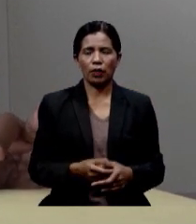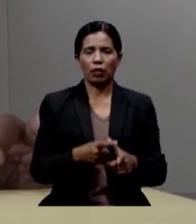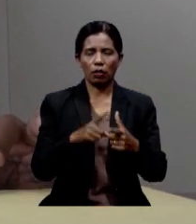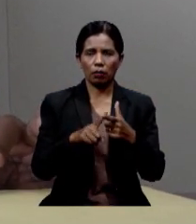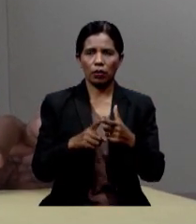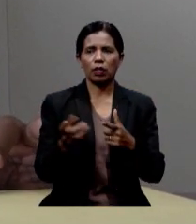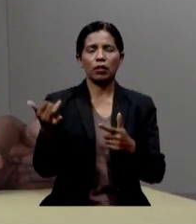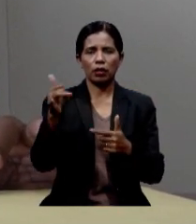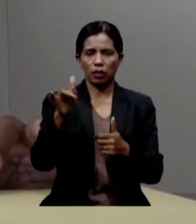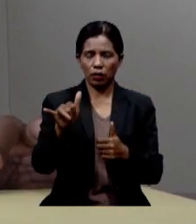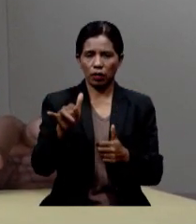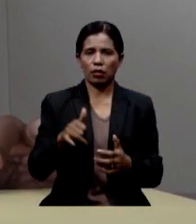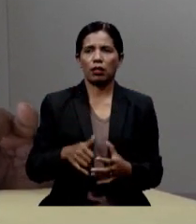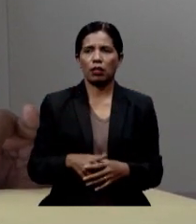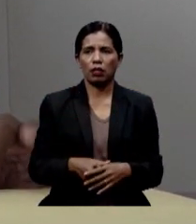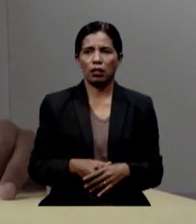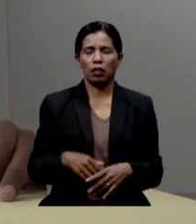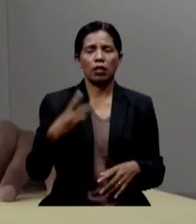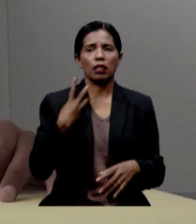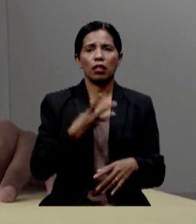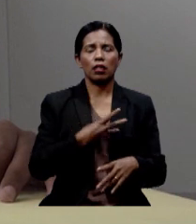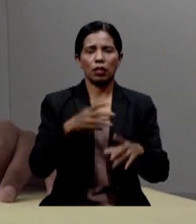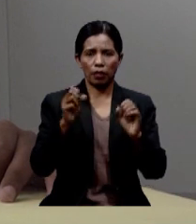se recebe uma a mim, itabele,